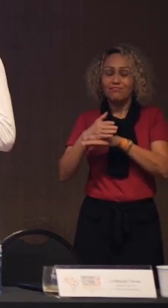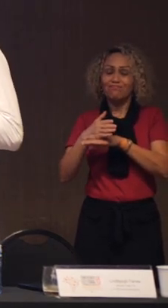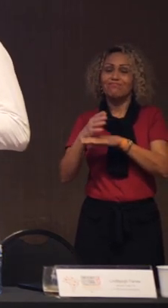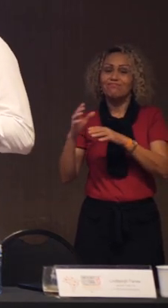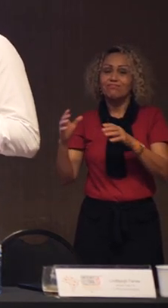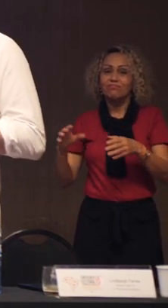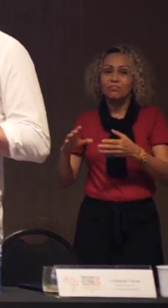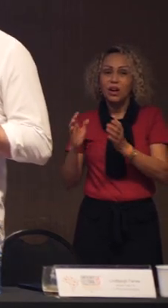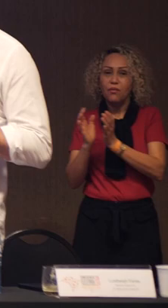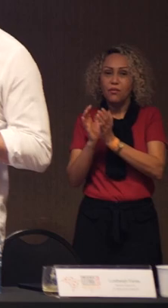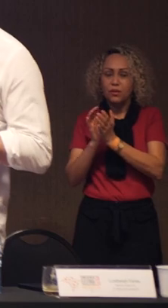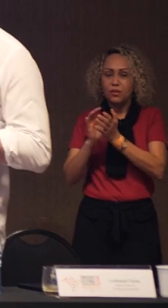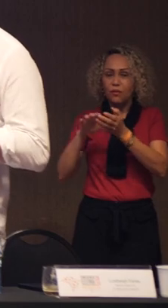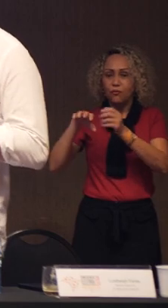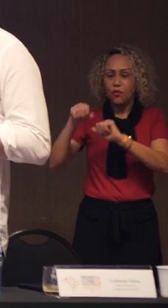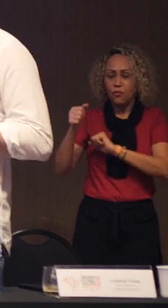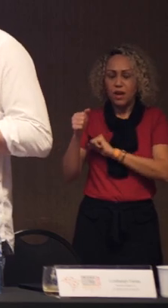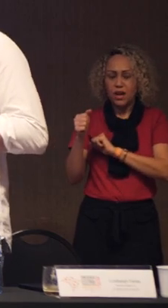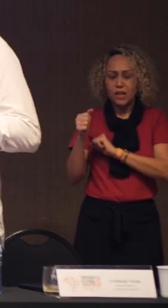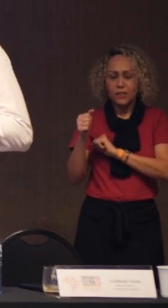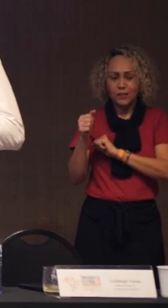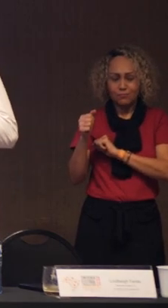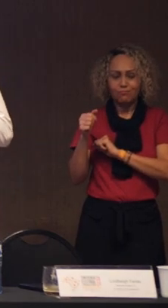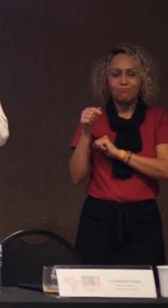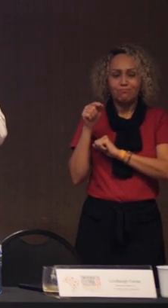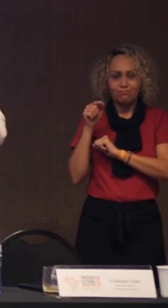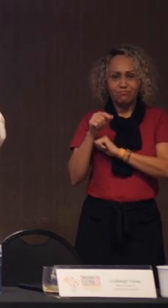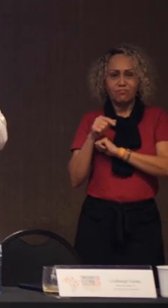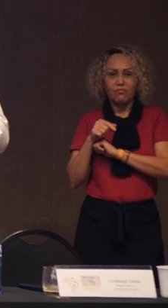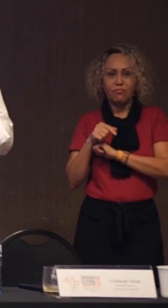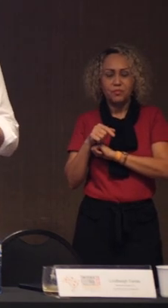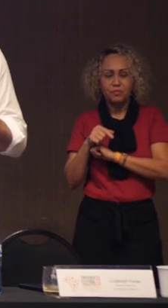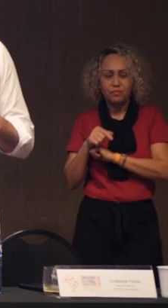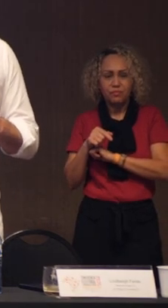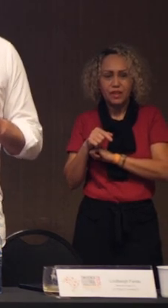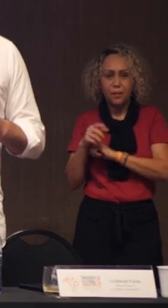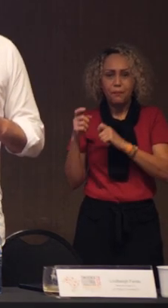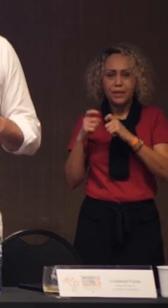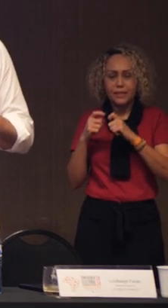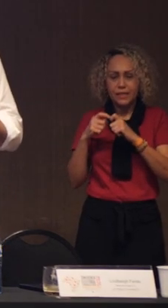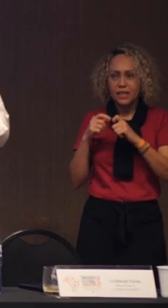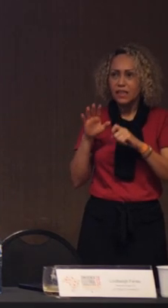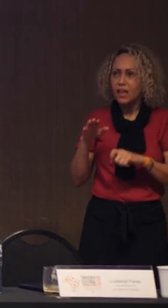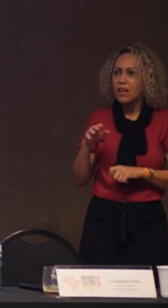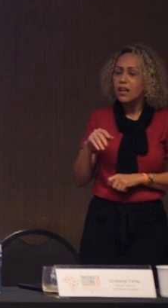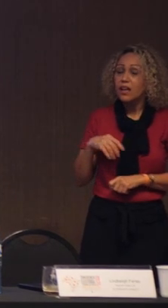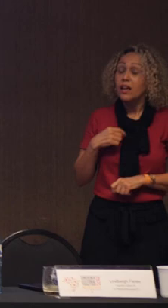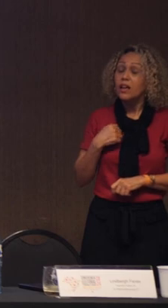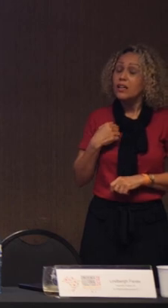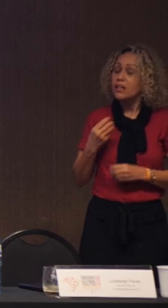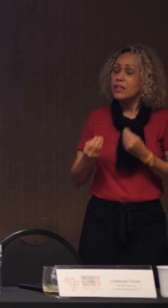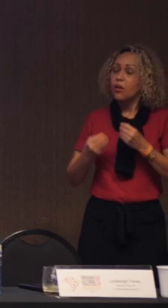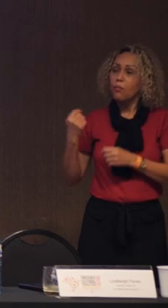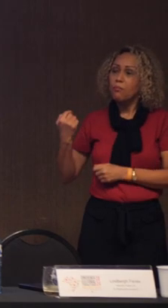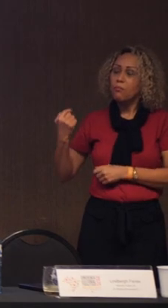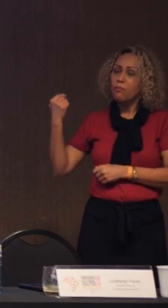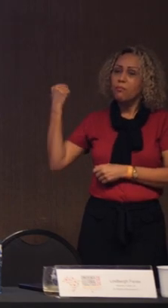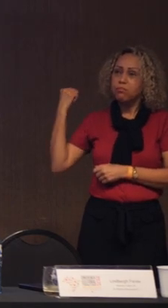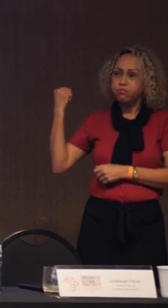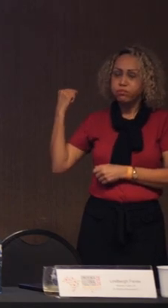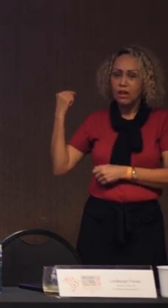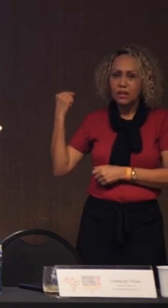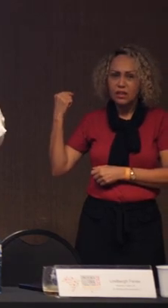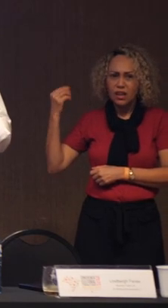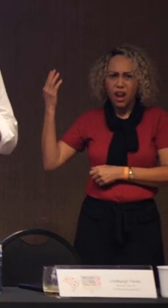dois semestres sem, não tinha um negro. Não tinha um negro. E eu fui na formatura de Medicina